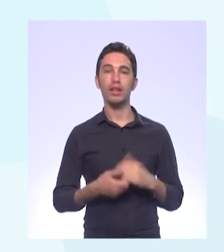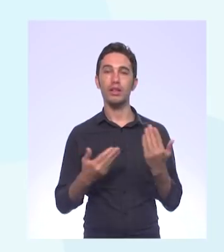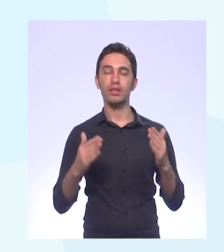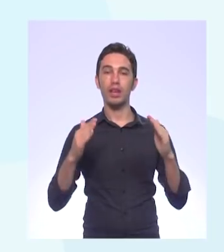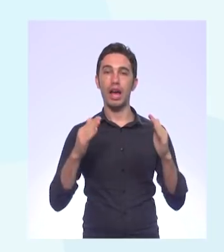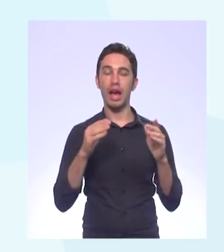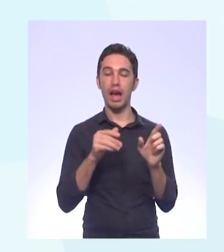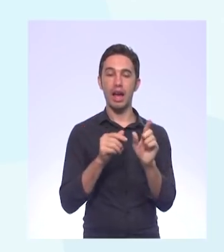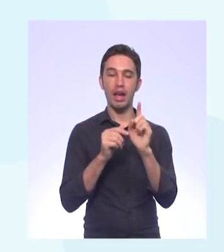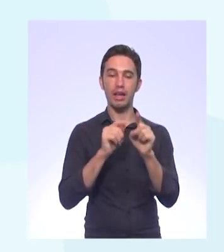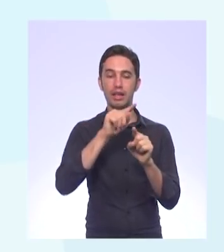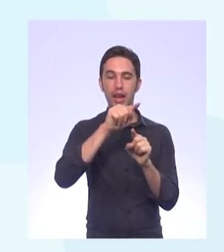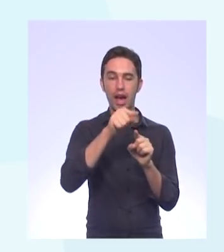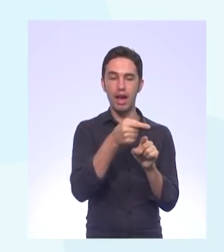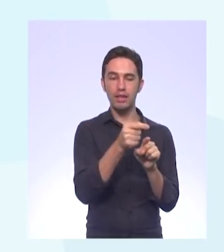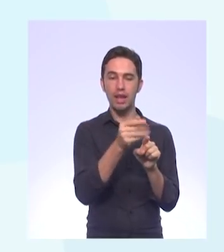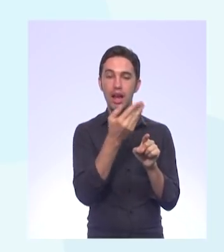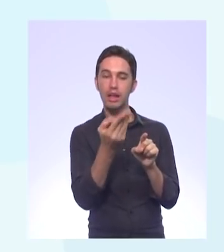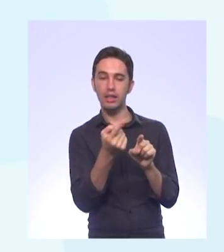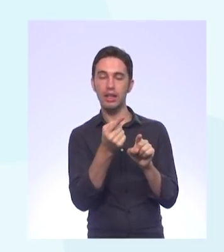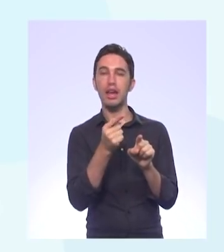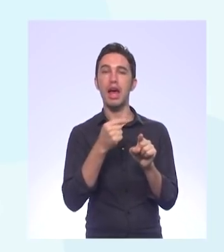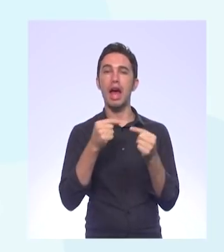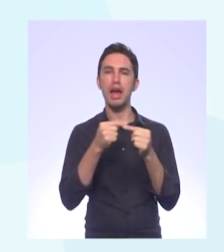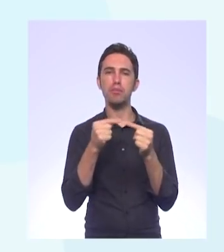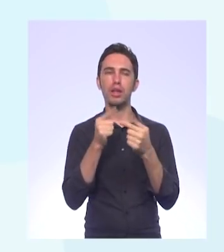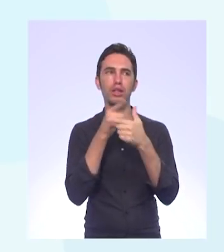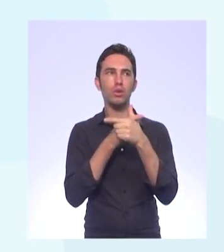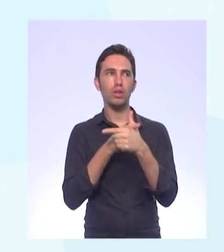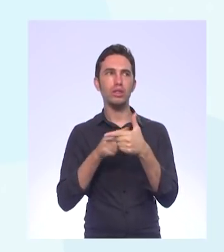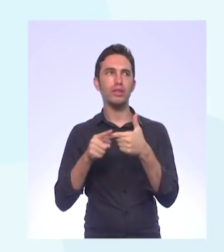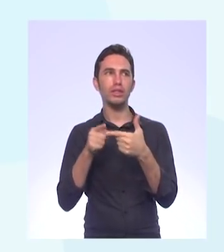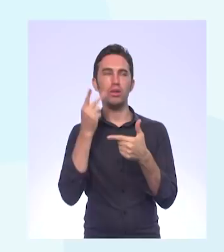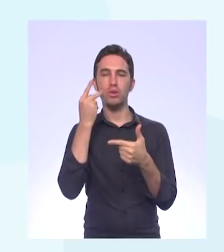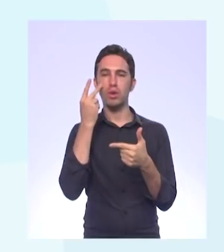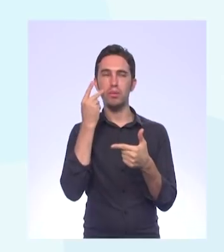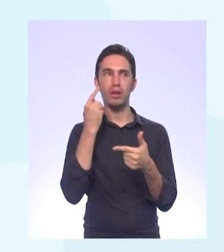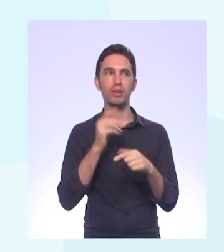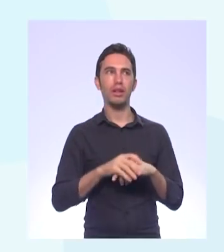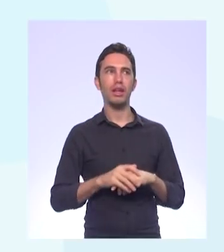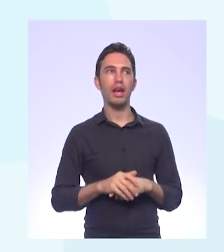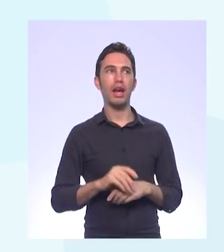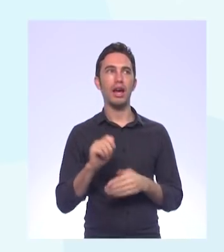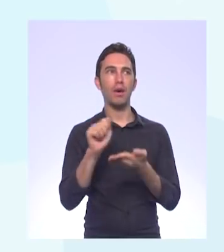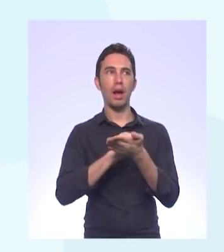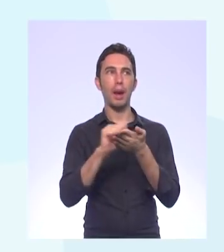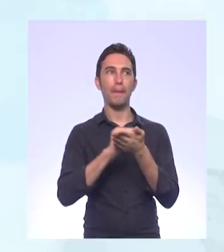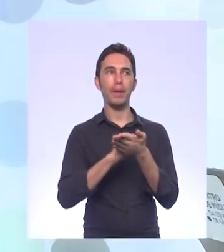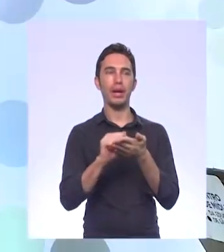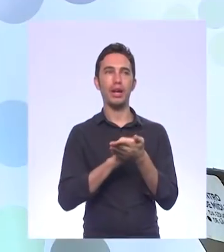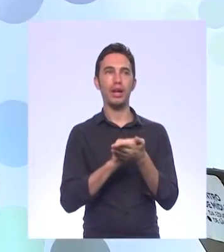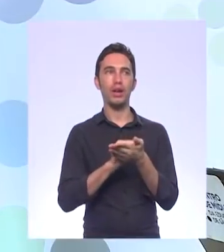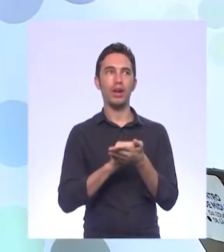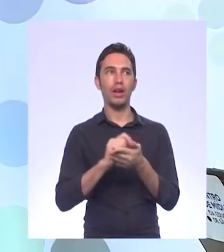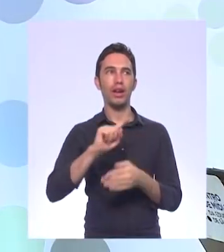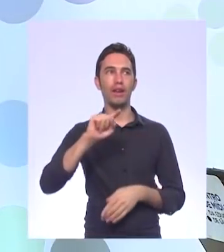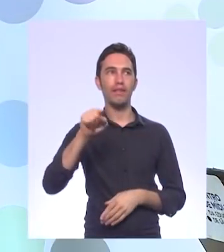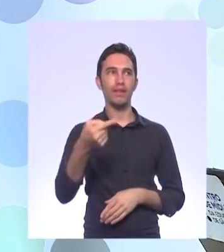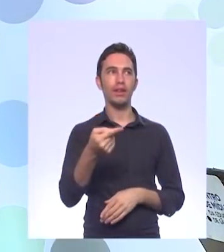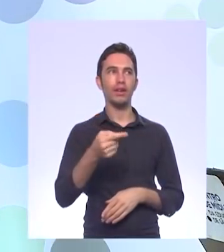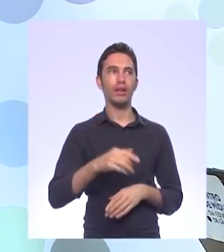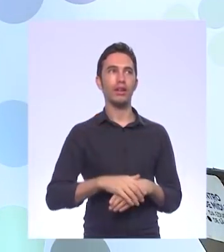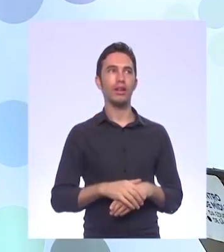elas estão igualados seu e comporta como uma divisão comum apago a, E aí tá a nossa divisão